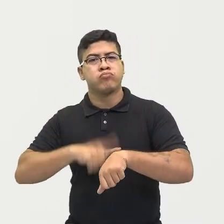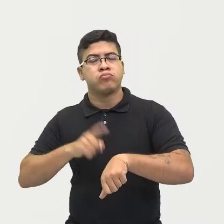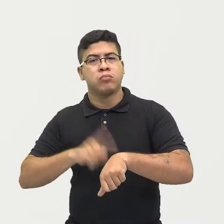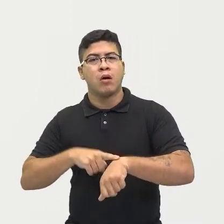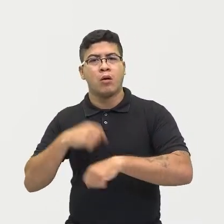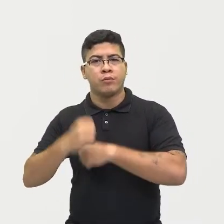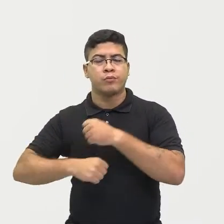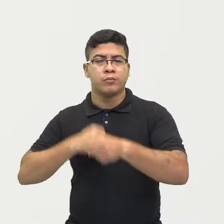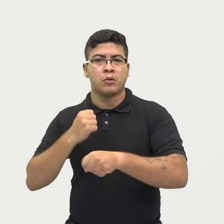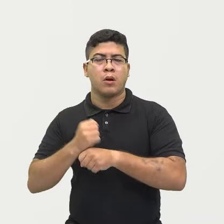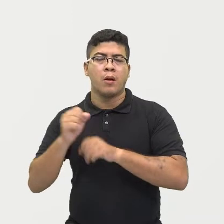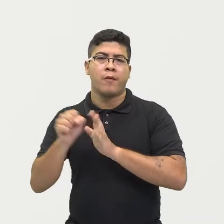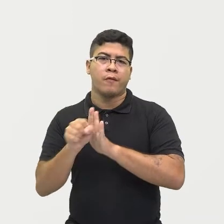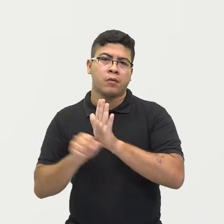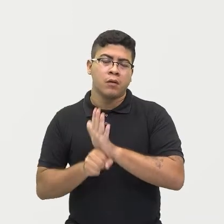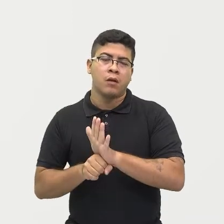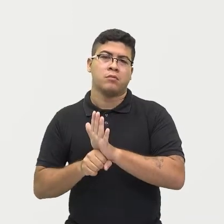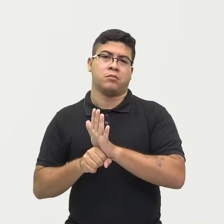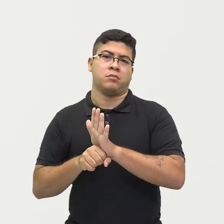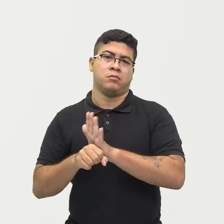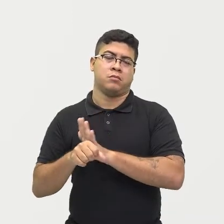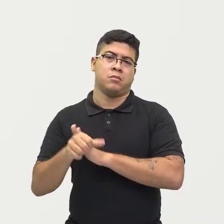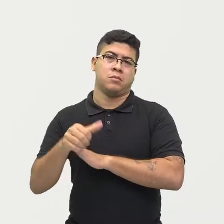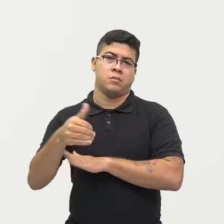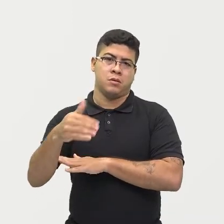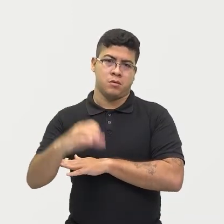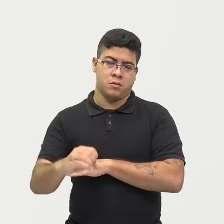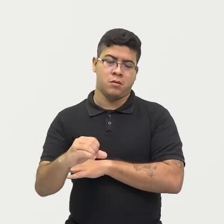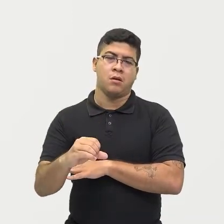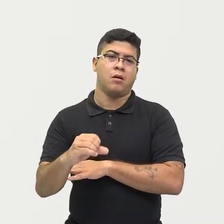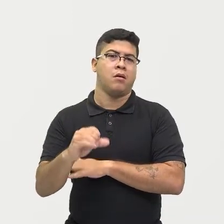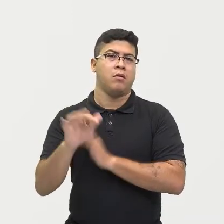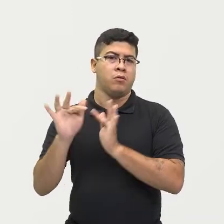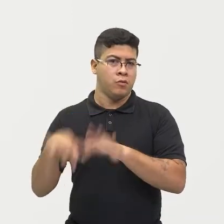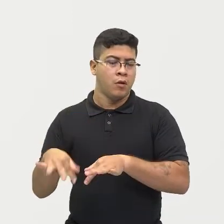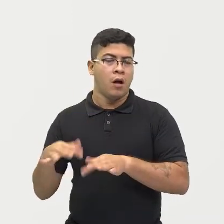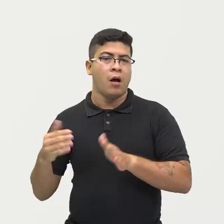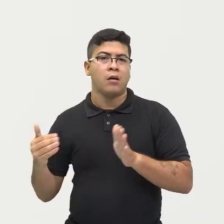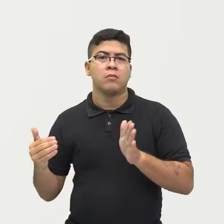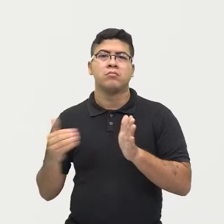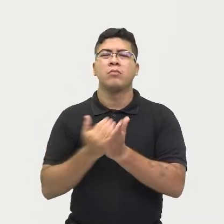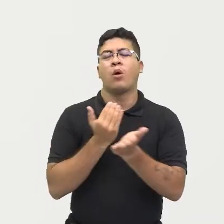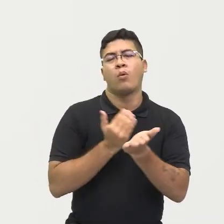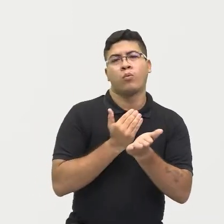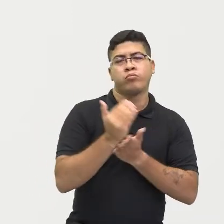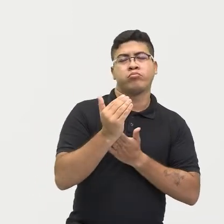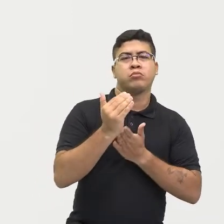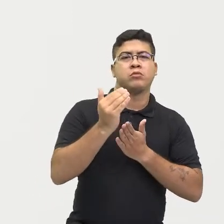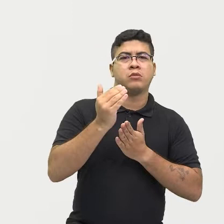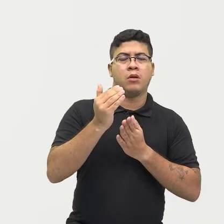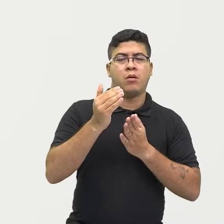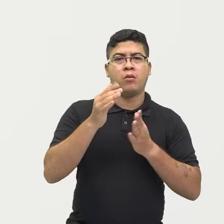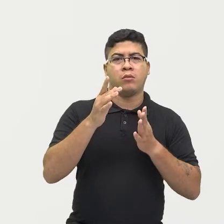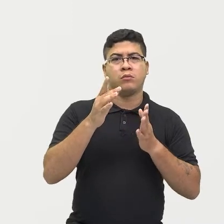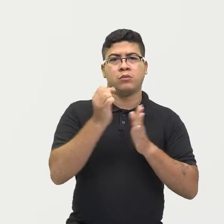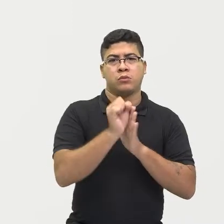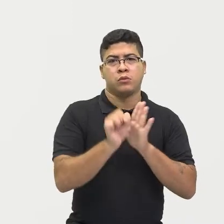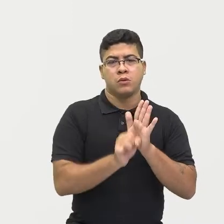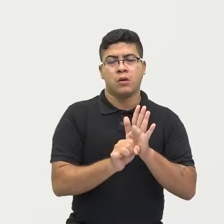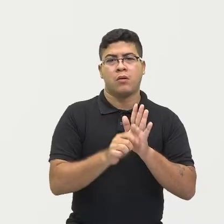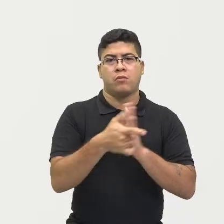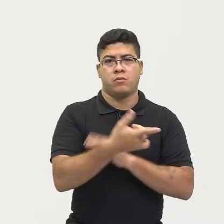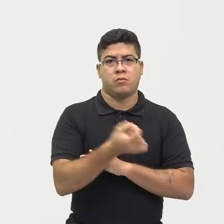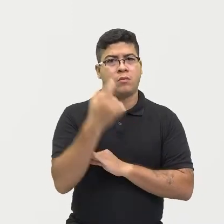as multidões agitadas pelo trabalho nas grandes metrópoles, né? O prazer pela revolta, algo assim que é